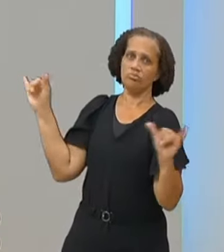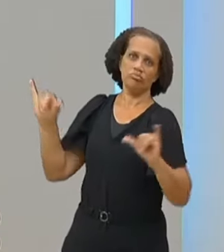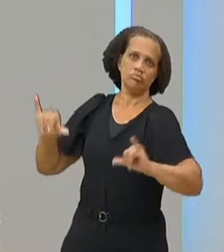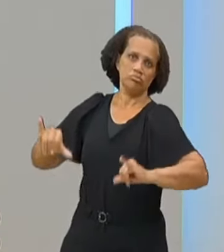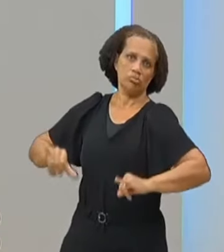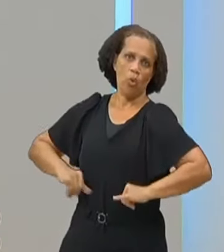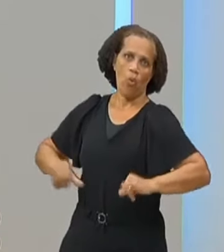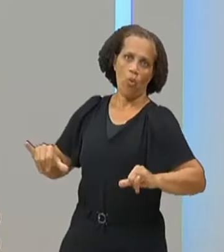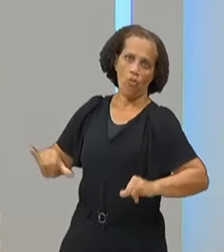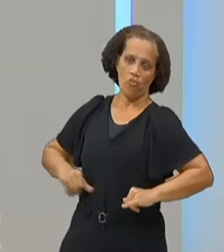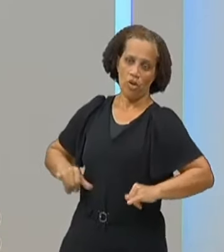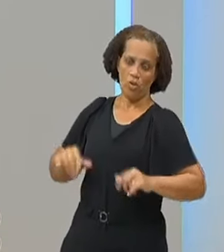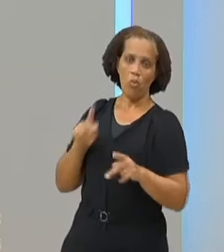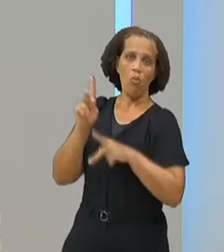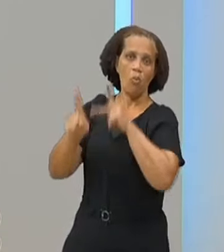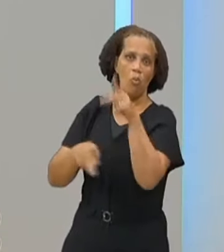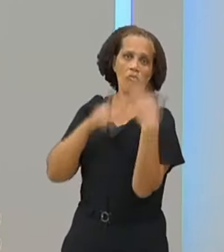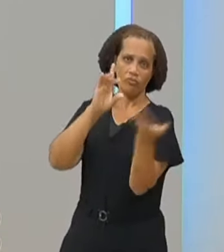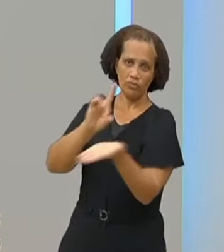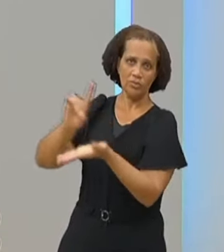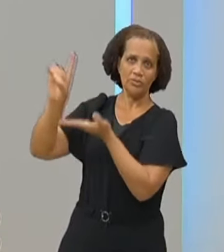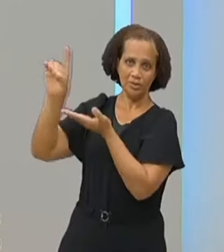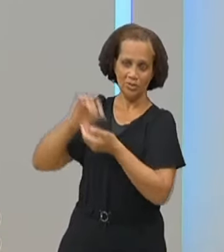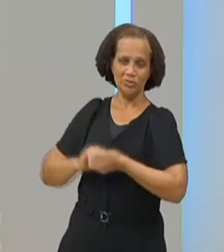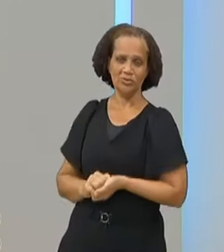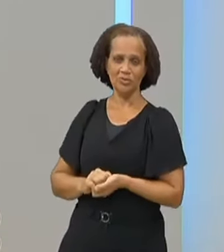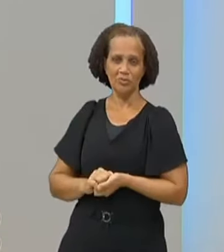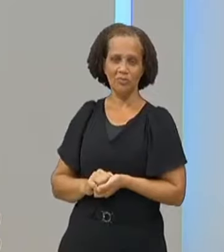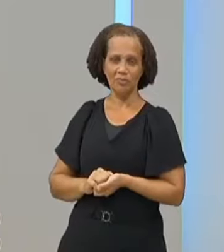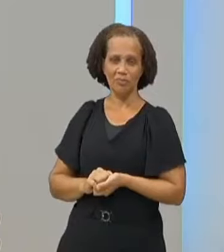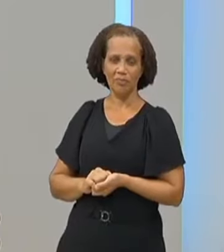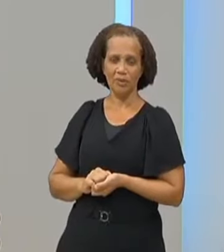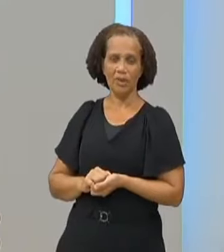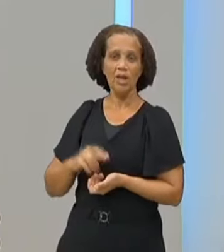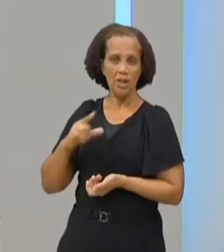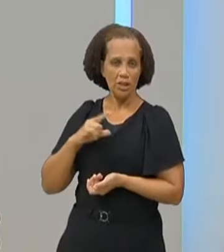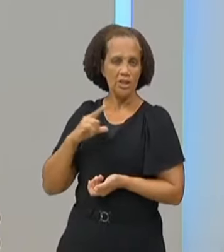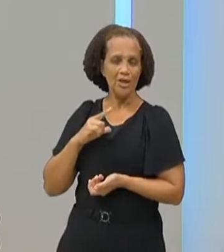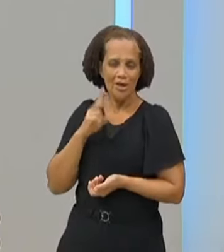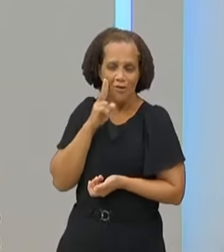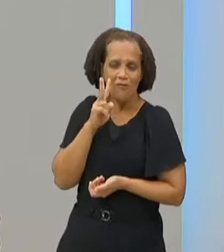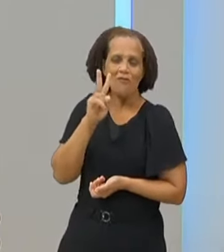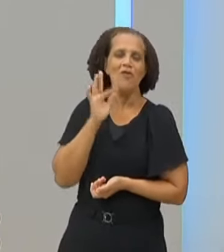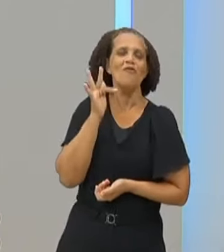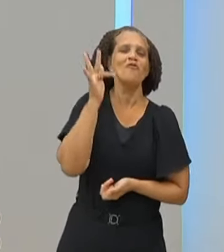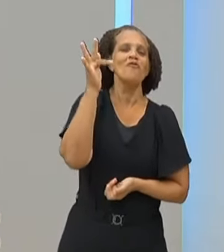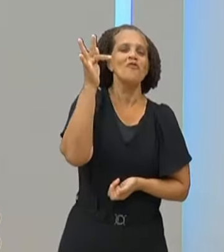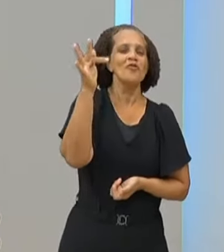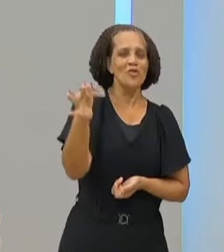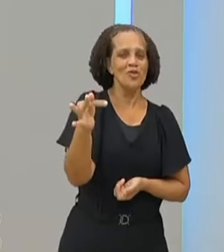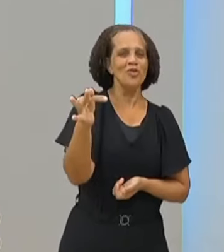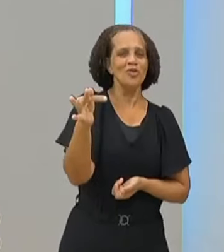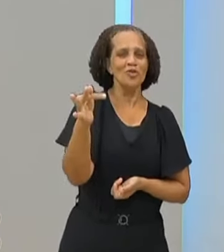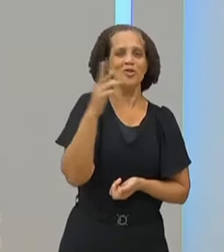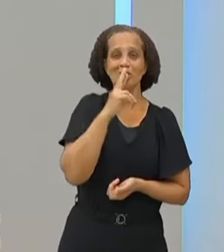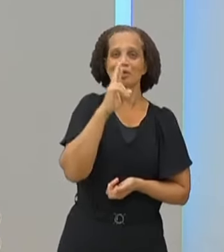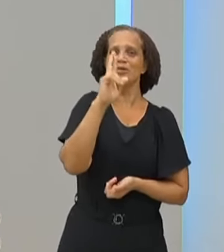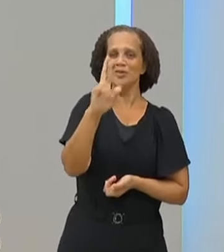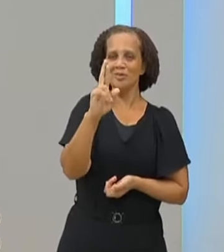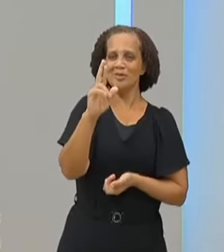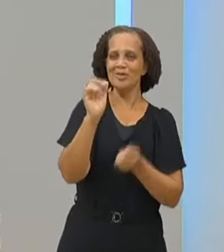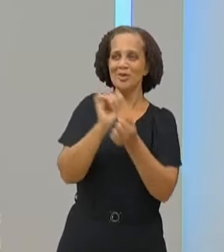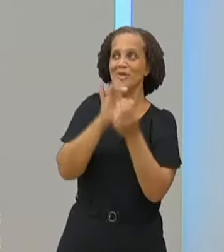maltratado com o povo de Deus. Mas ele tinha em vista uma recompensa. Glória ao nome do